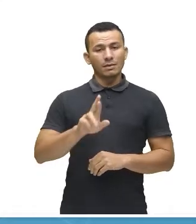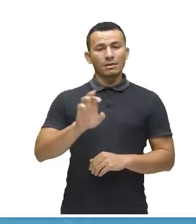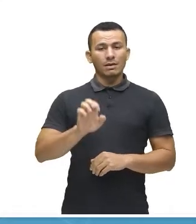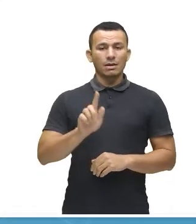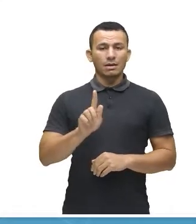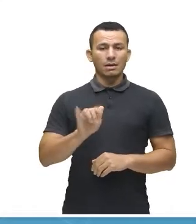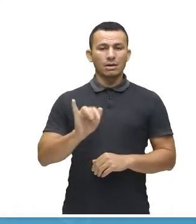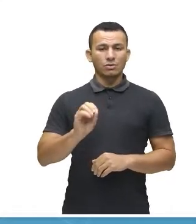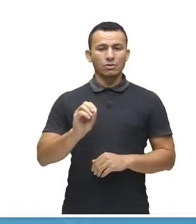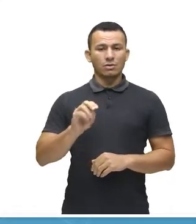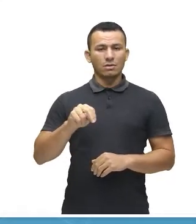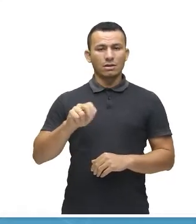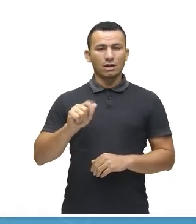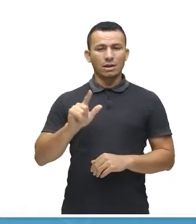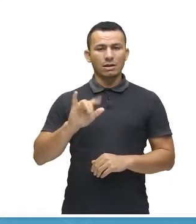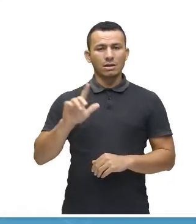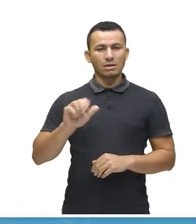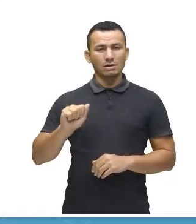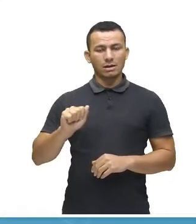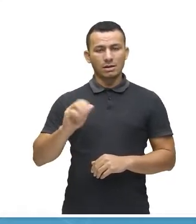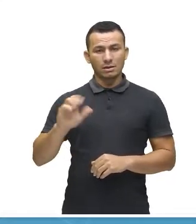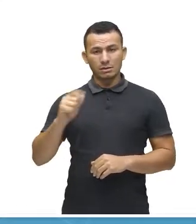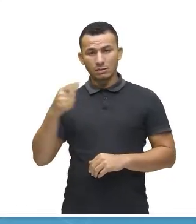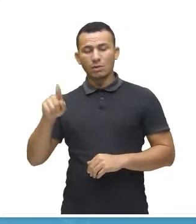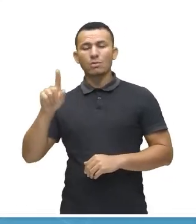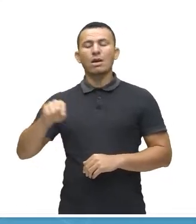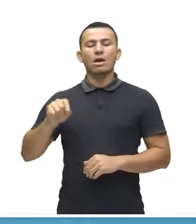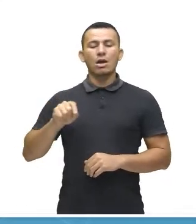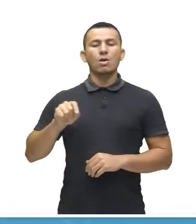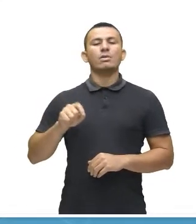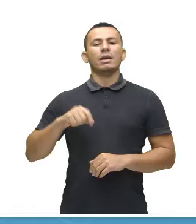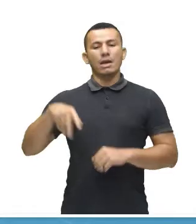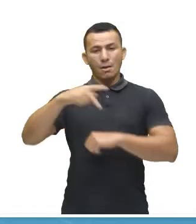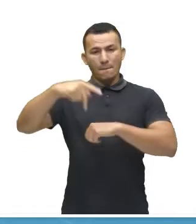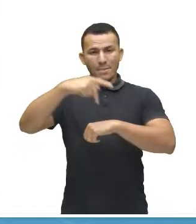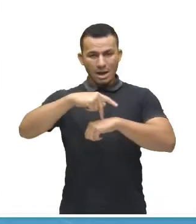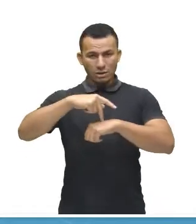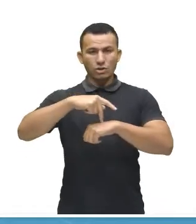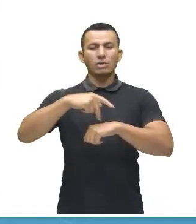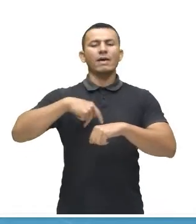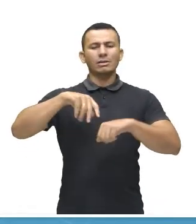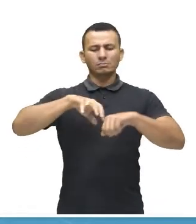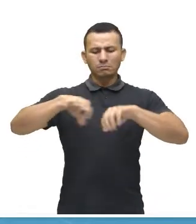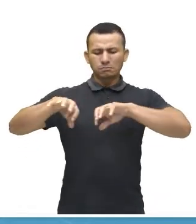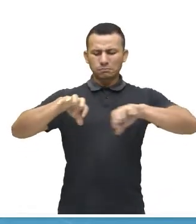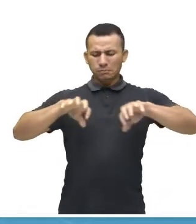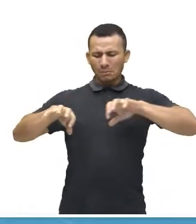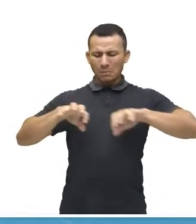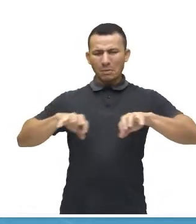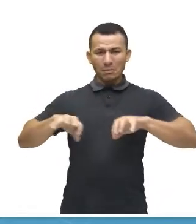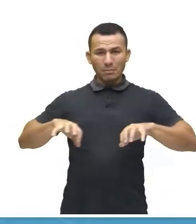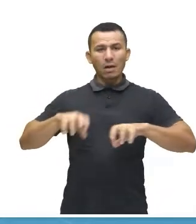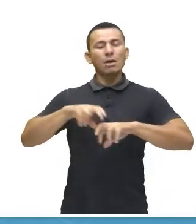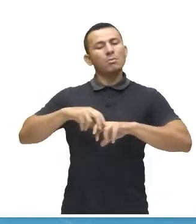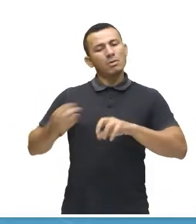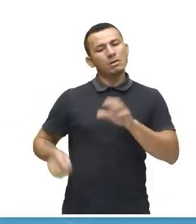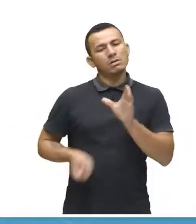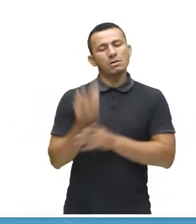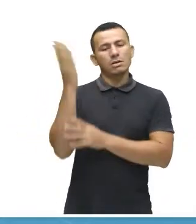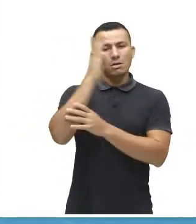em regiões, né? Então, a gente diz que o Brasil ele foi regionalizado, tá? Em